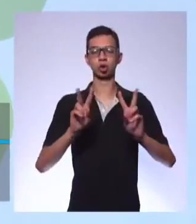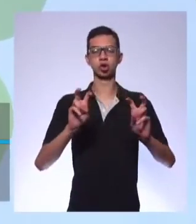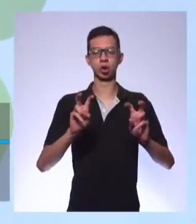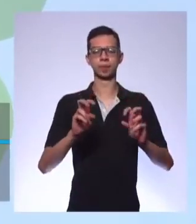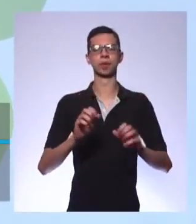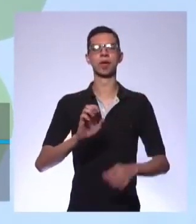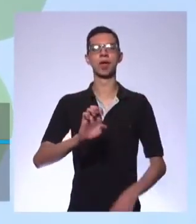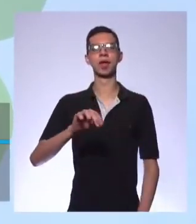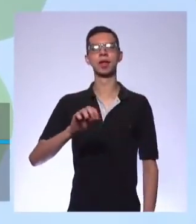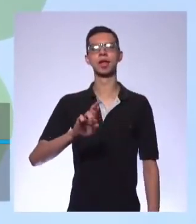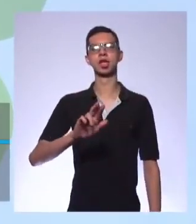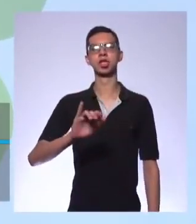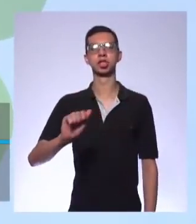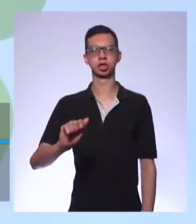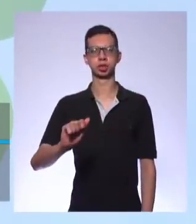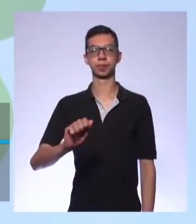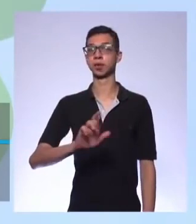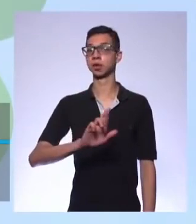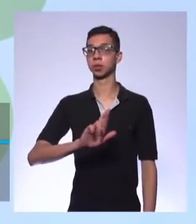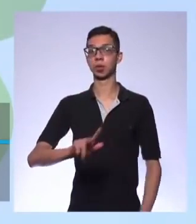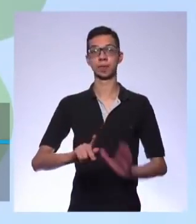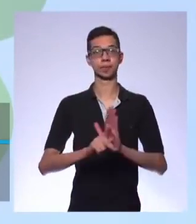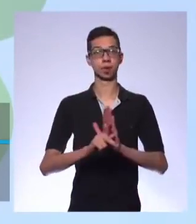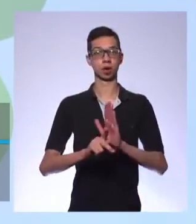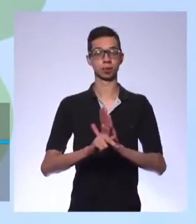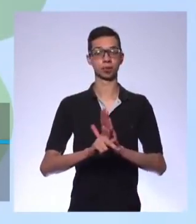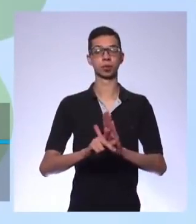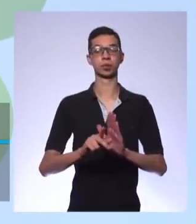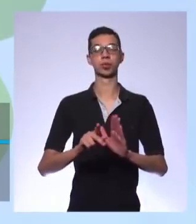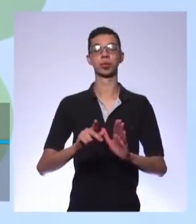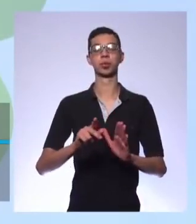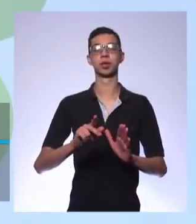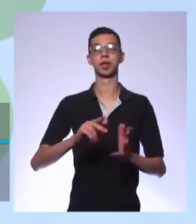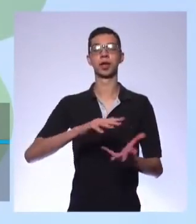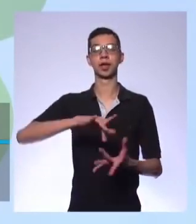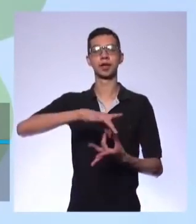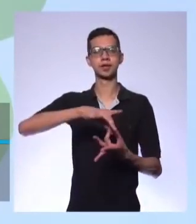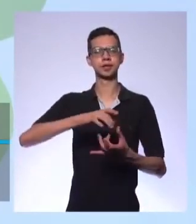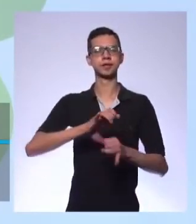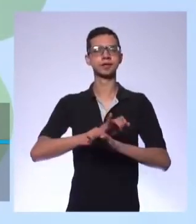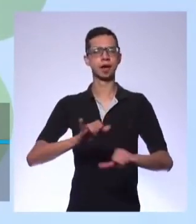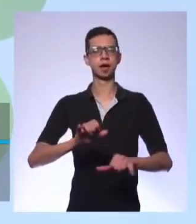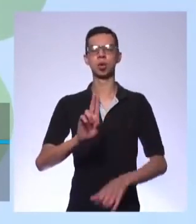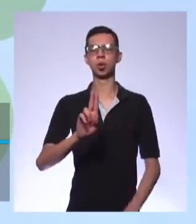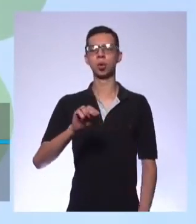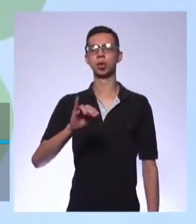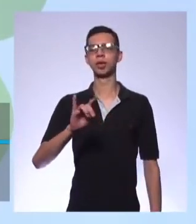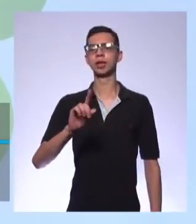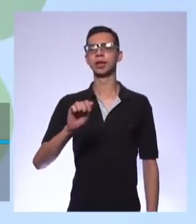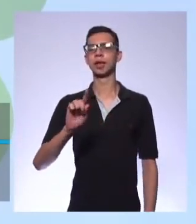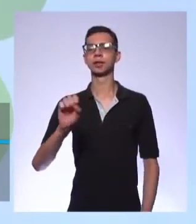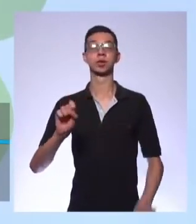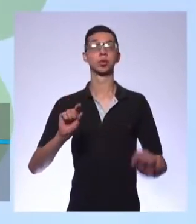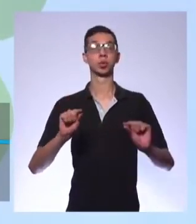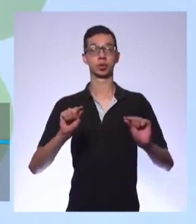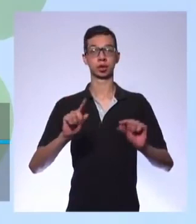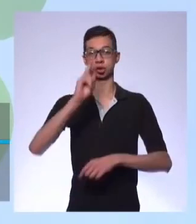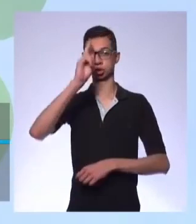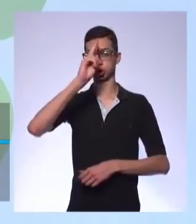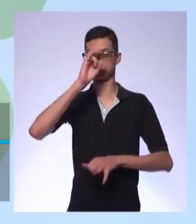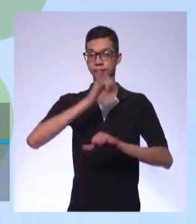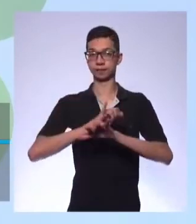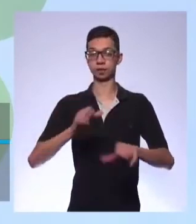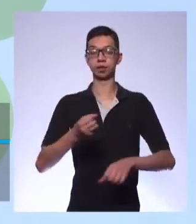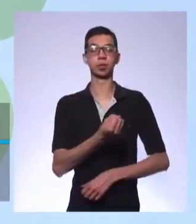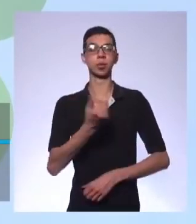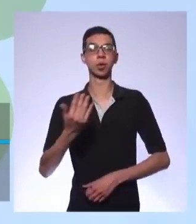pertence ao Sistema Internacional de Unidades. Historicamente, a definição de calorias era a quantidade de energia necessária